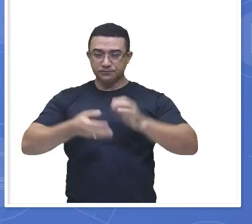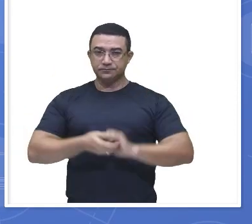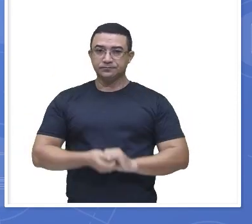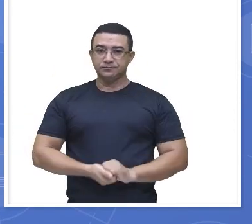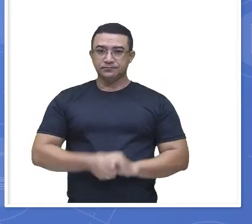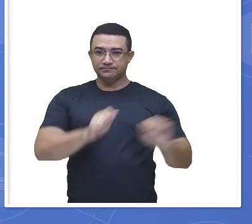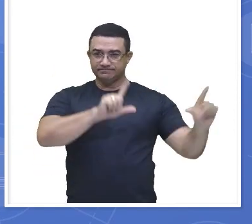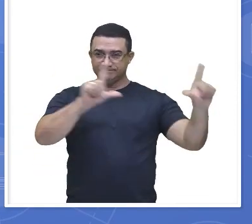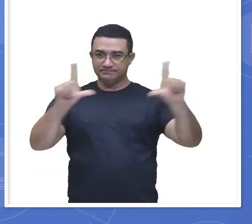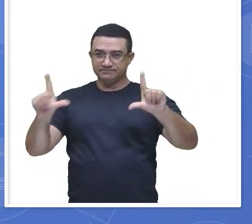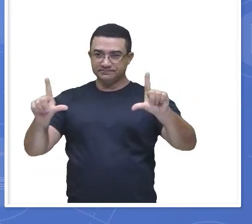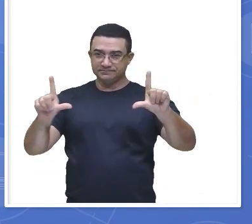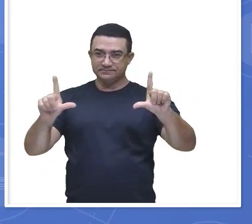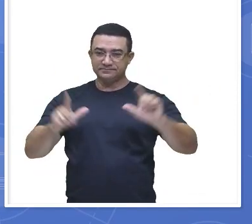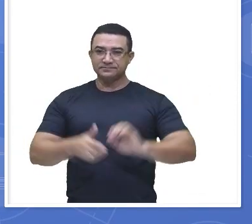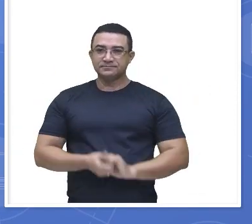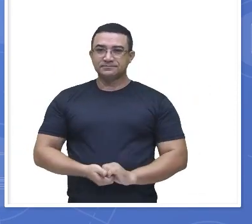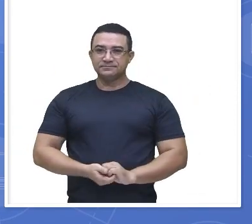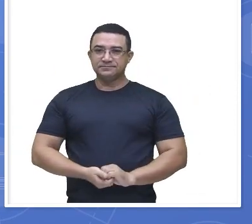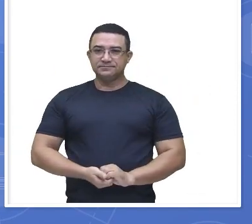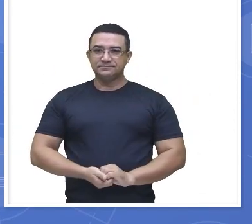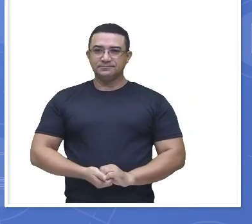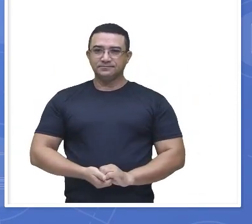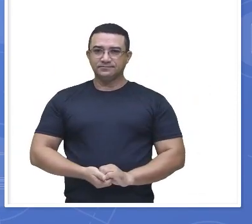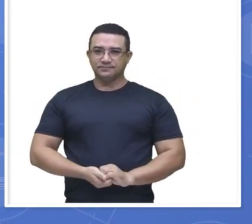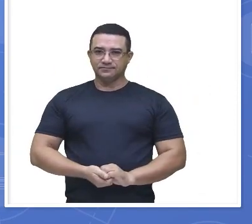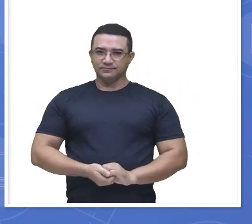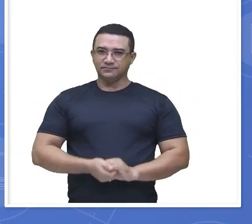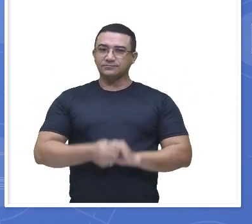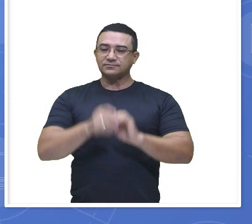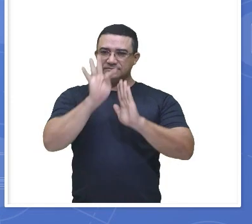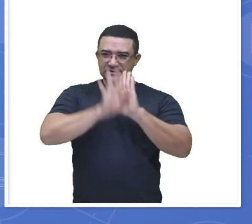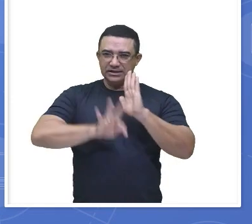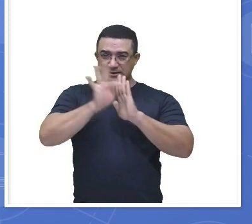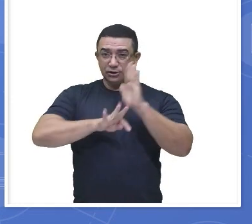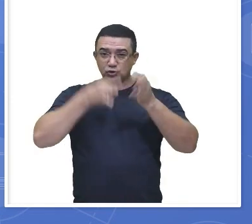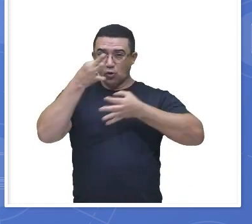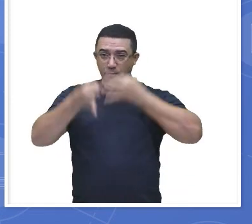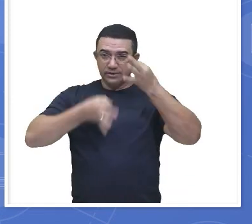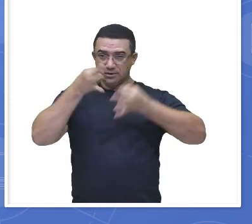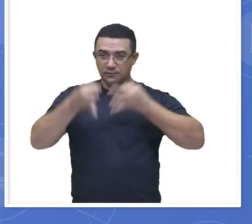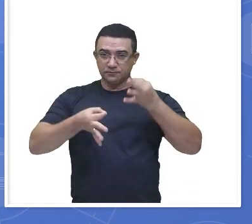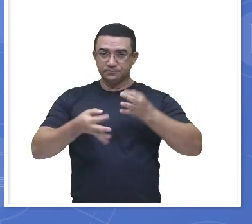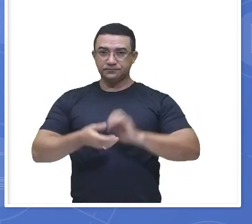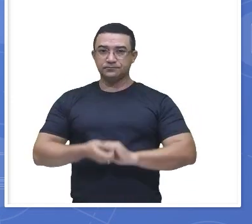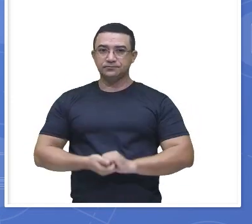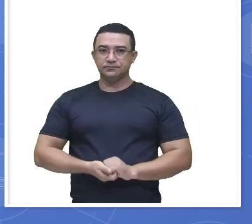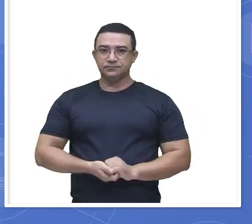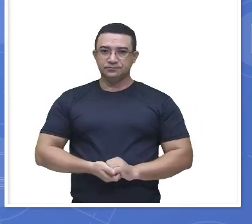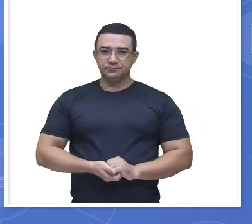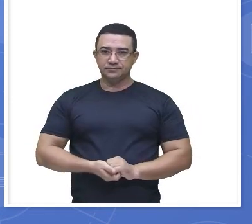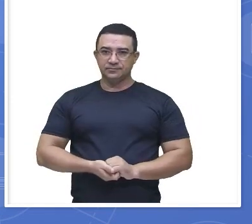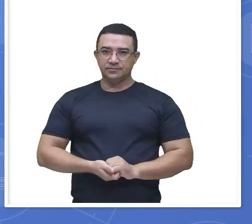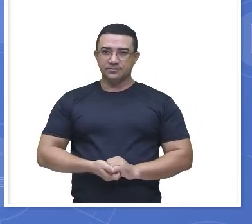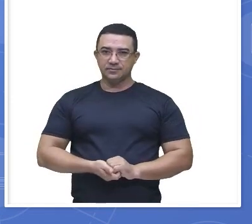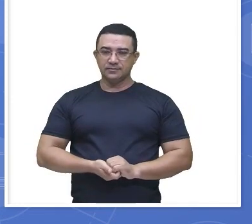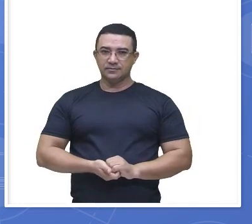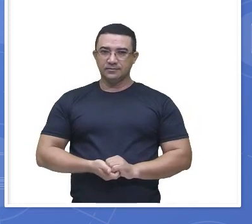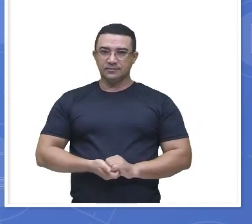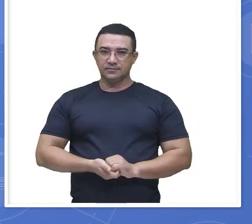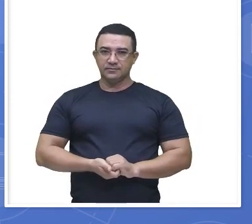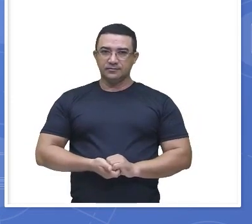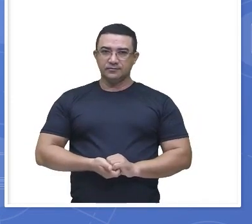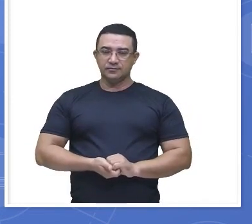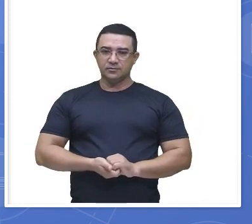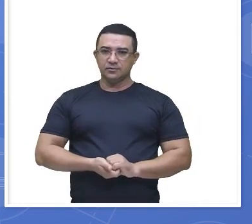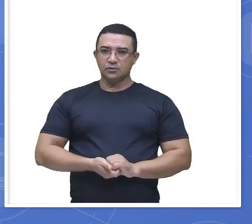registrar o nosso conteúdo. Olhem aí, vamos tratar do texto de opinião dentro desses estudos textuais.